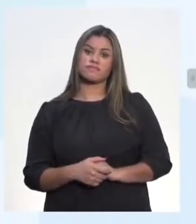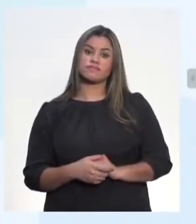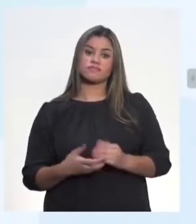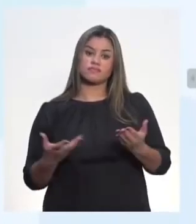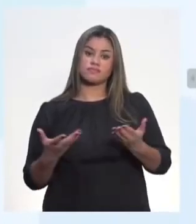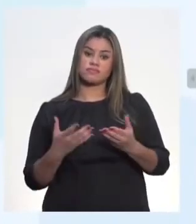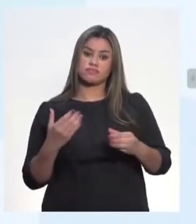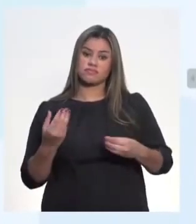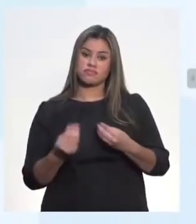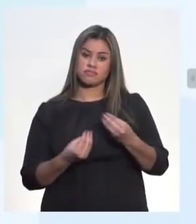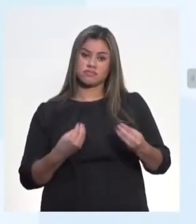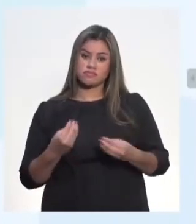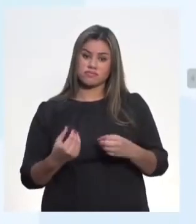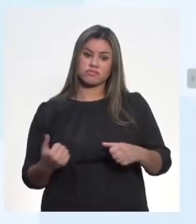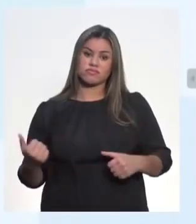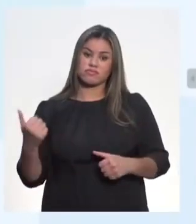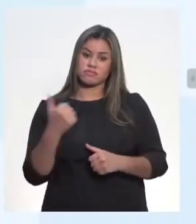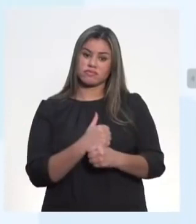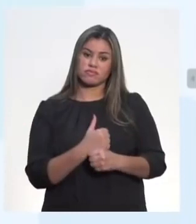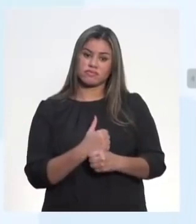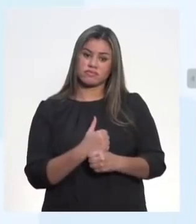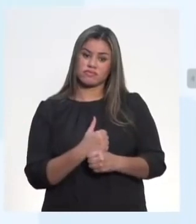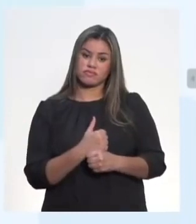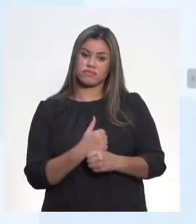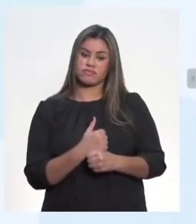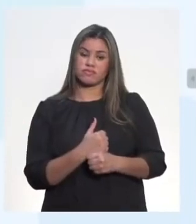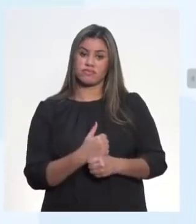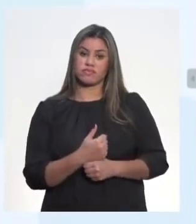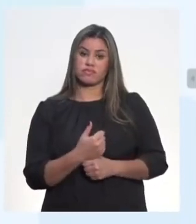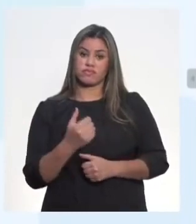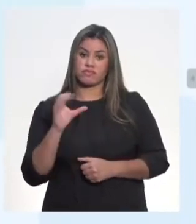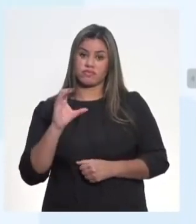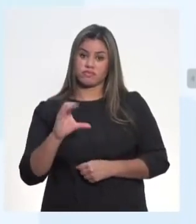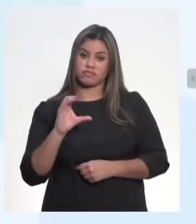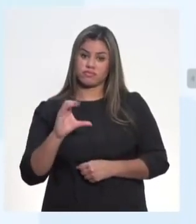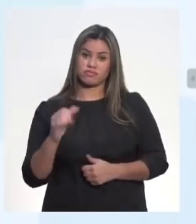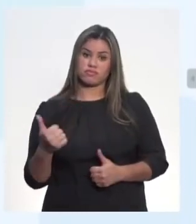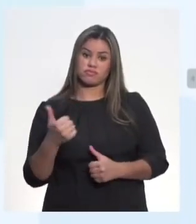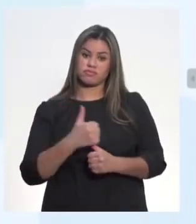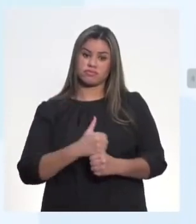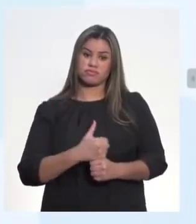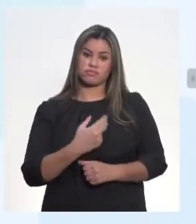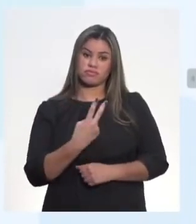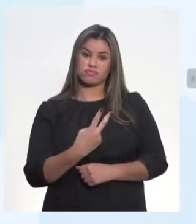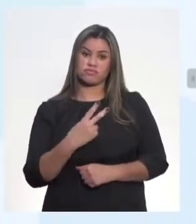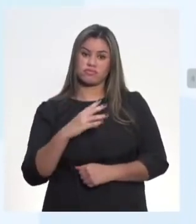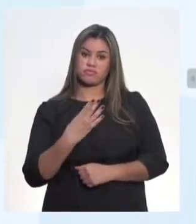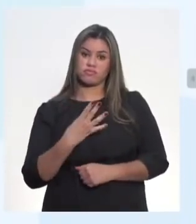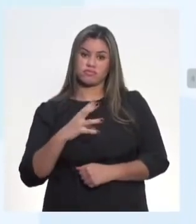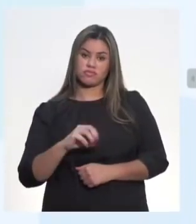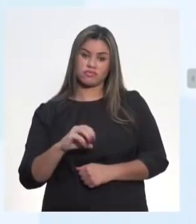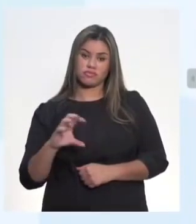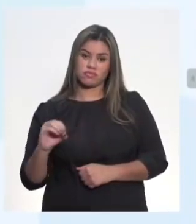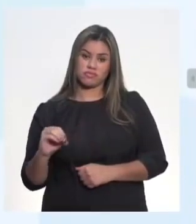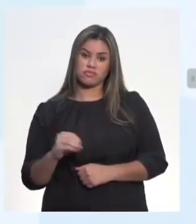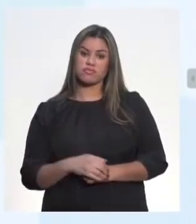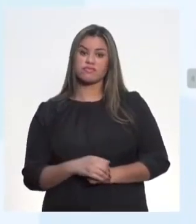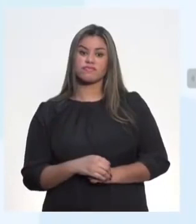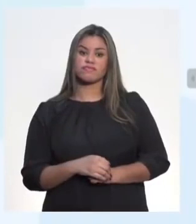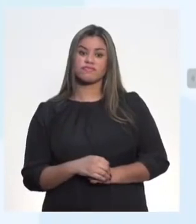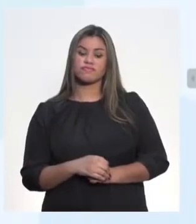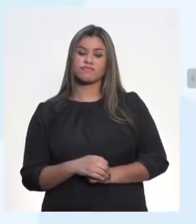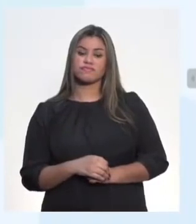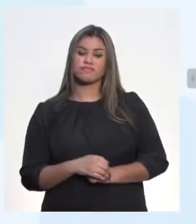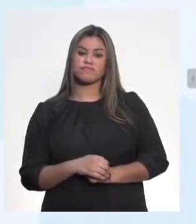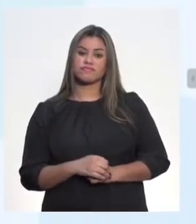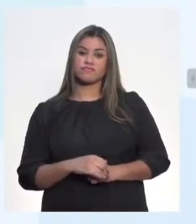faço? Substituição. No lugar do capital, o valor dele é 2.400,